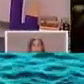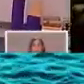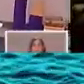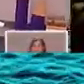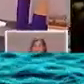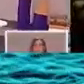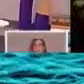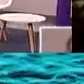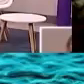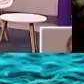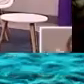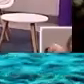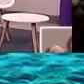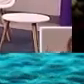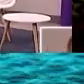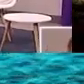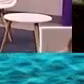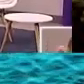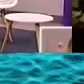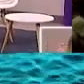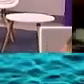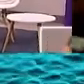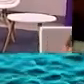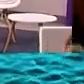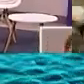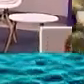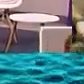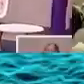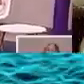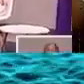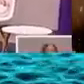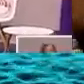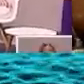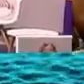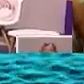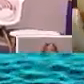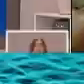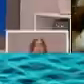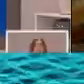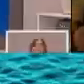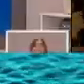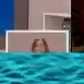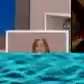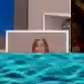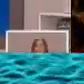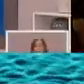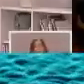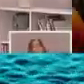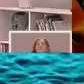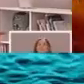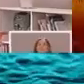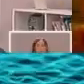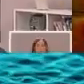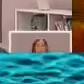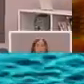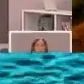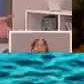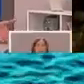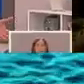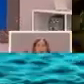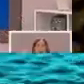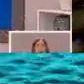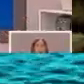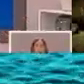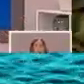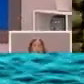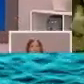Europa. Nós pertencemos à Europa? Nós pertencemos à União Europeia. A Europa também andou distraída no início. Achavam que era de algumas. Estava-se com muita facilidade. A gente de todas as